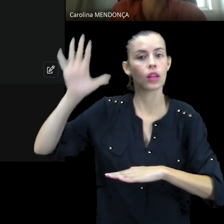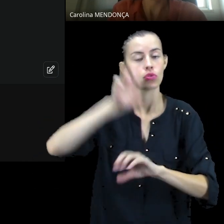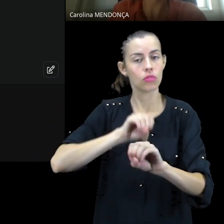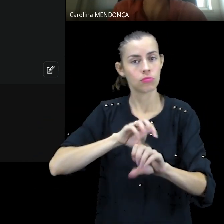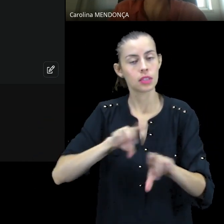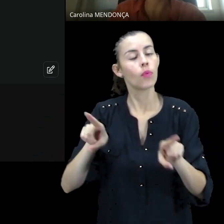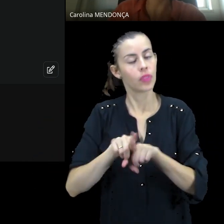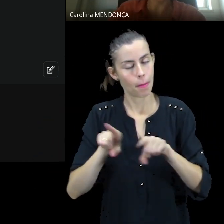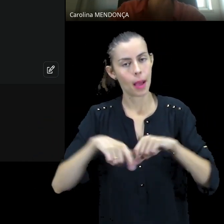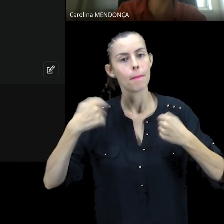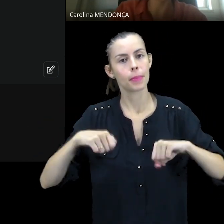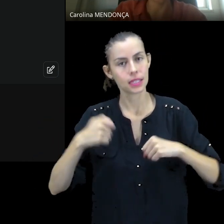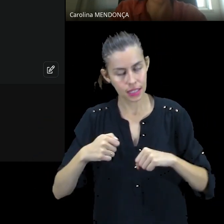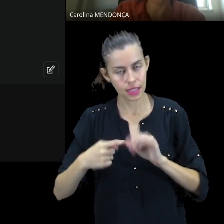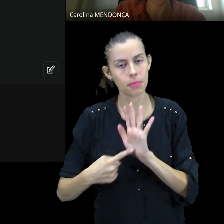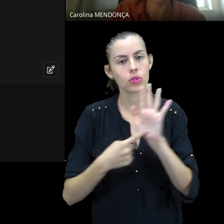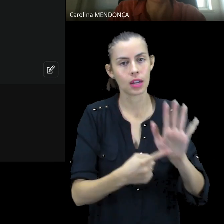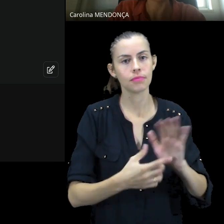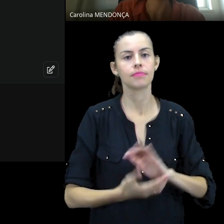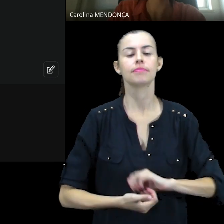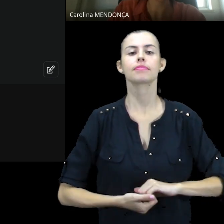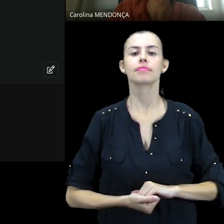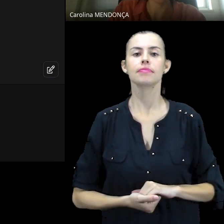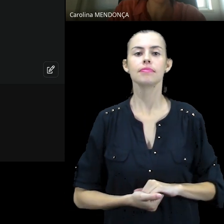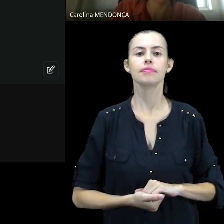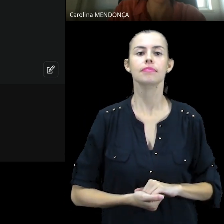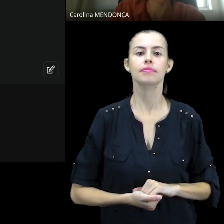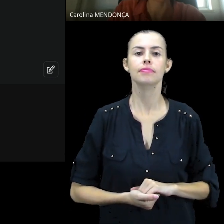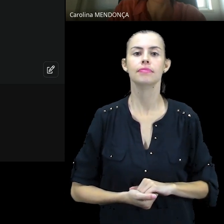seus conselhos estaduais de ensino.